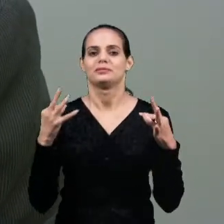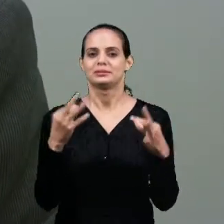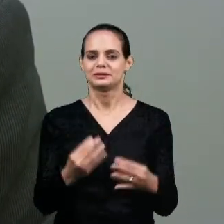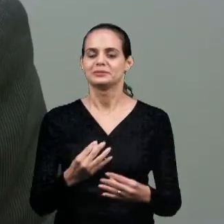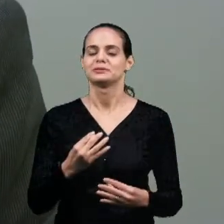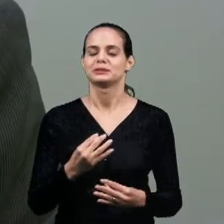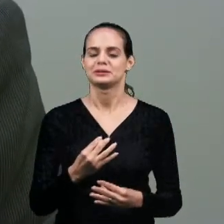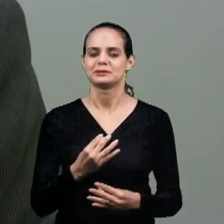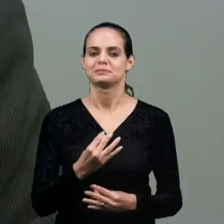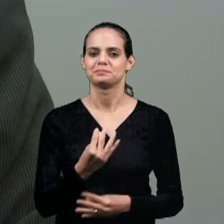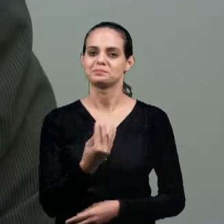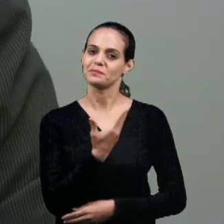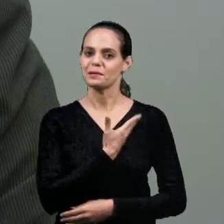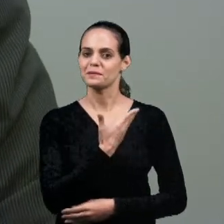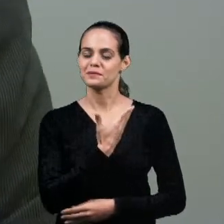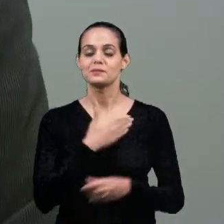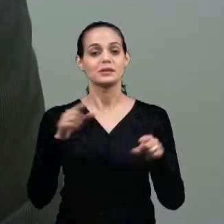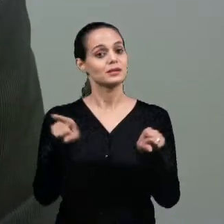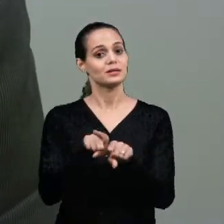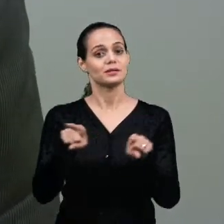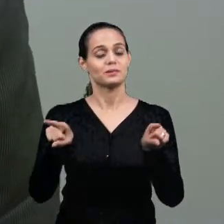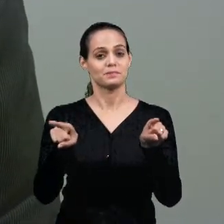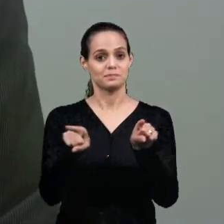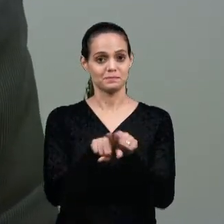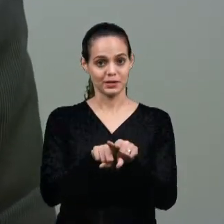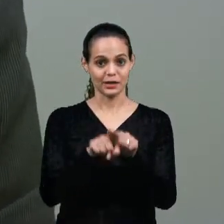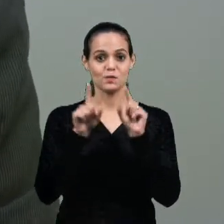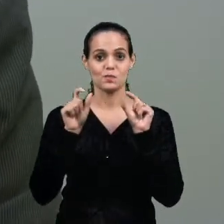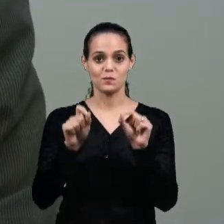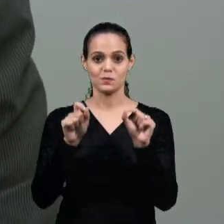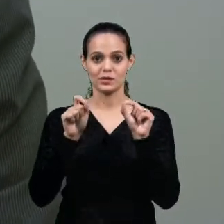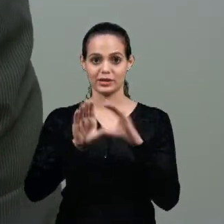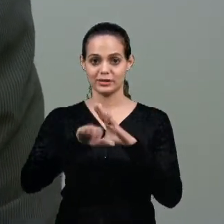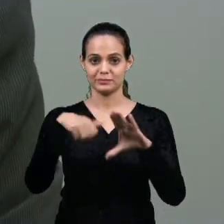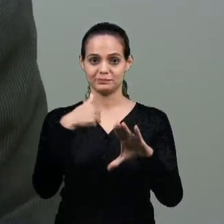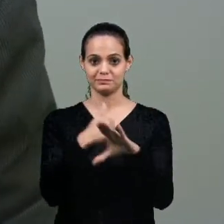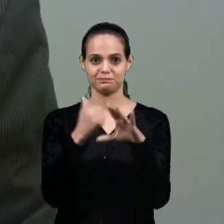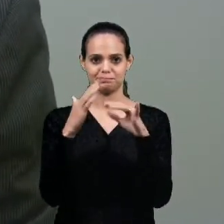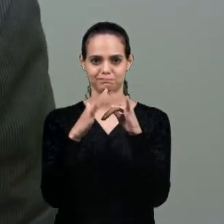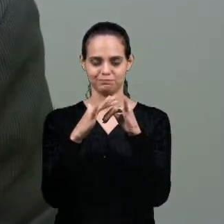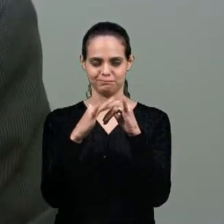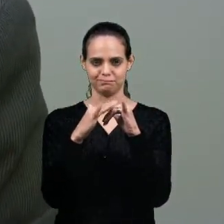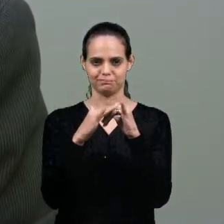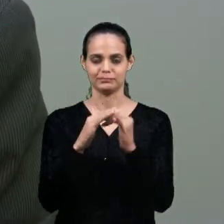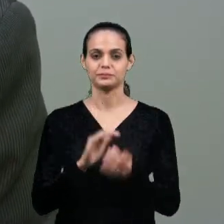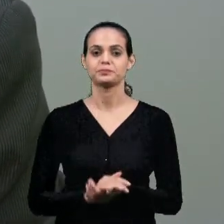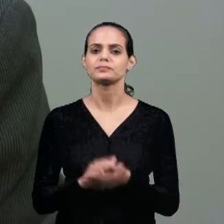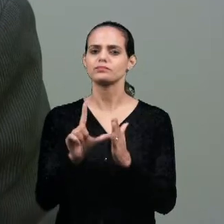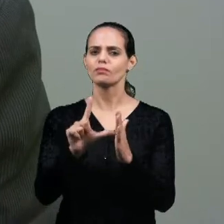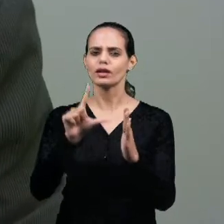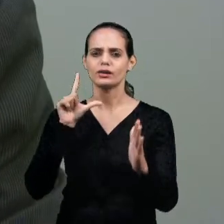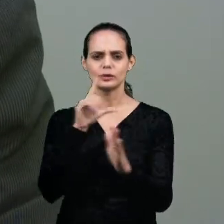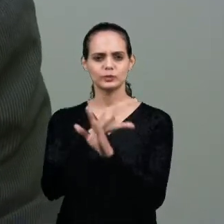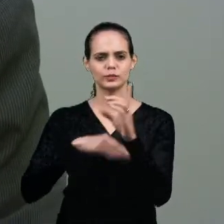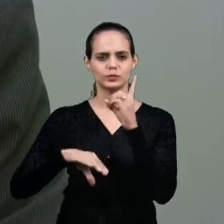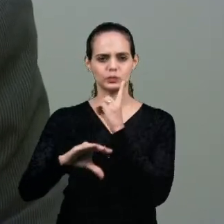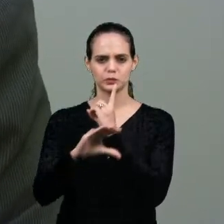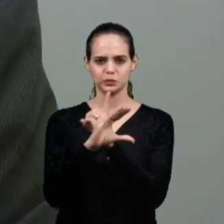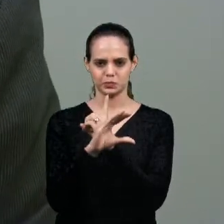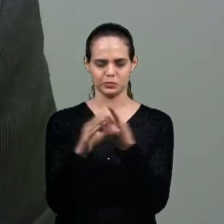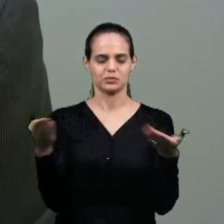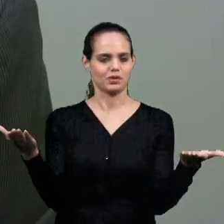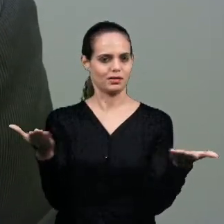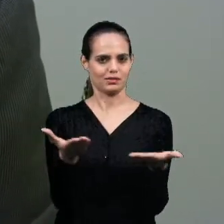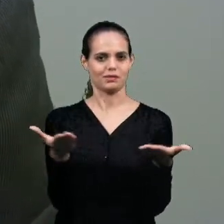Igreja Cristã Maranata no YouTube. Nós estamos começando aqui o pré-culto. O pré-culto é aquele momento que